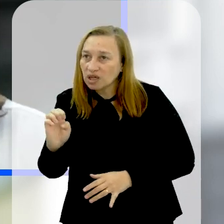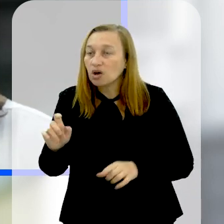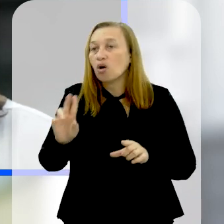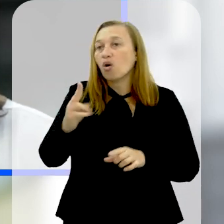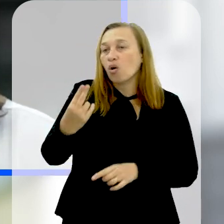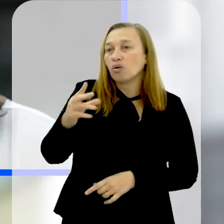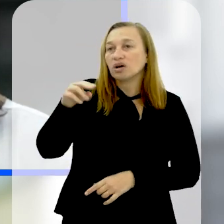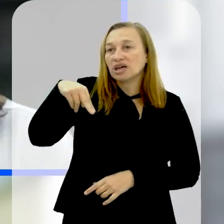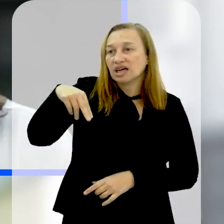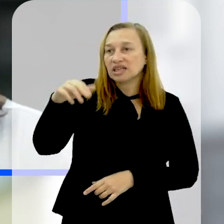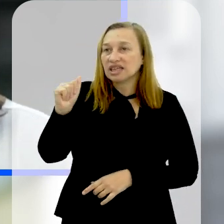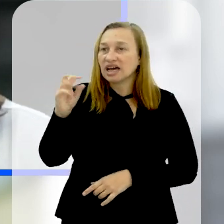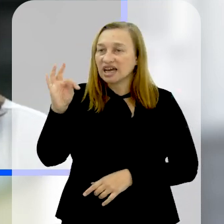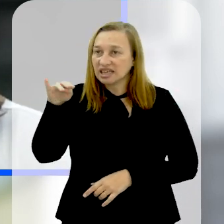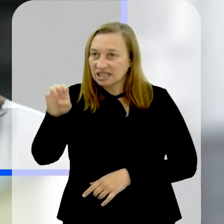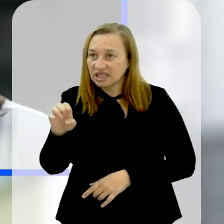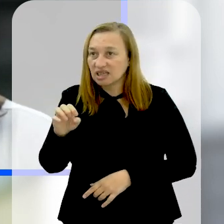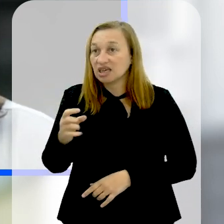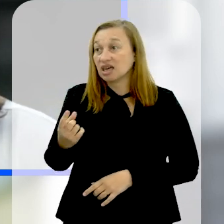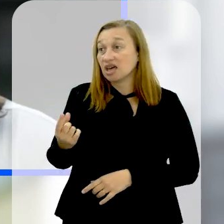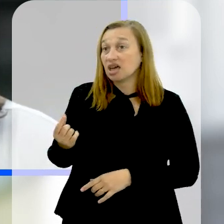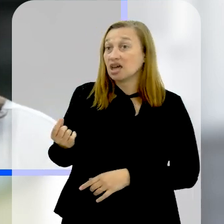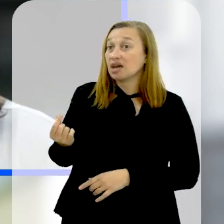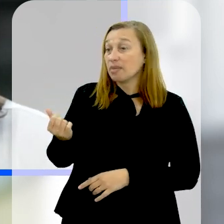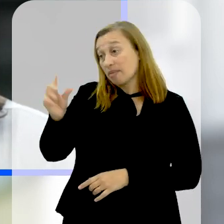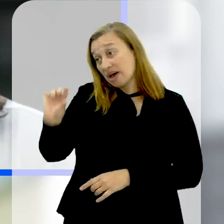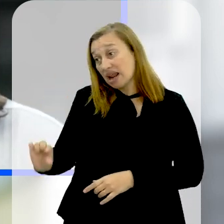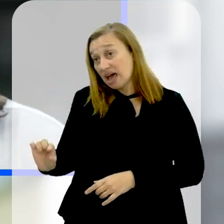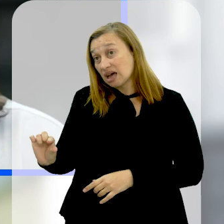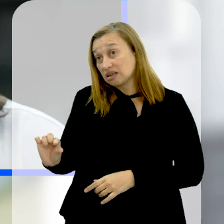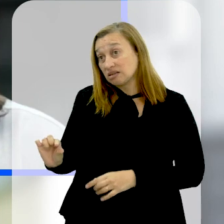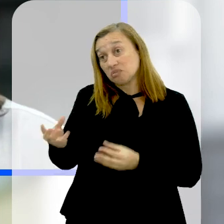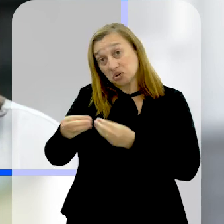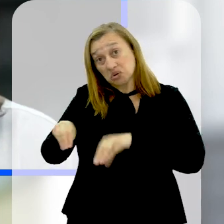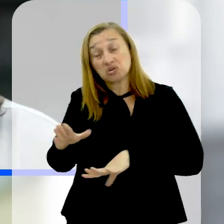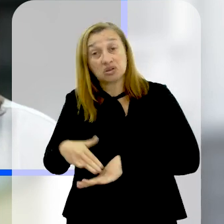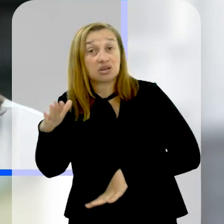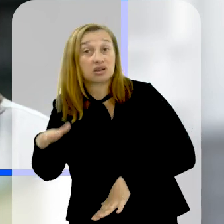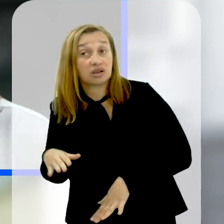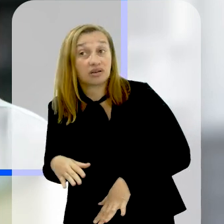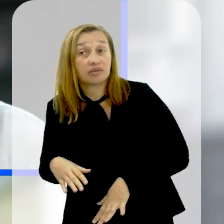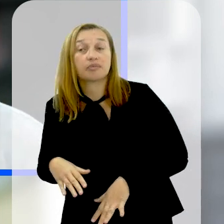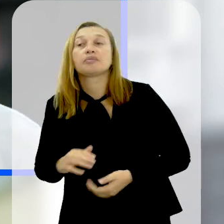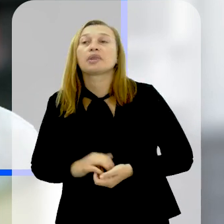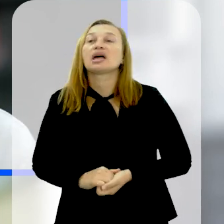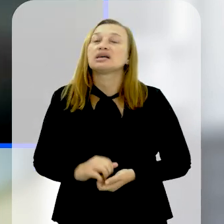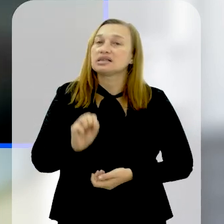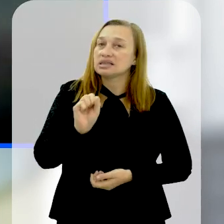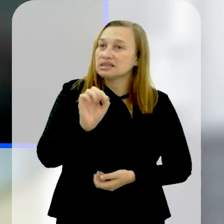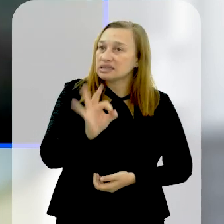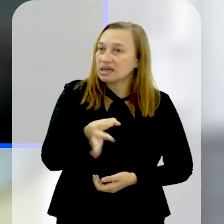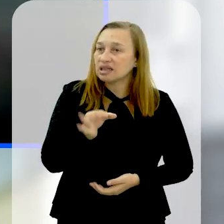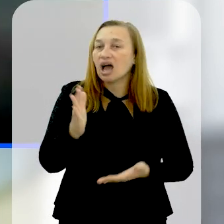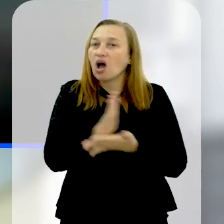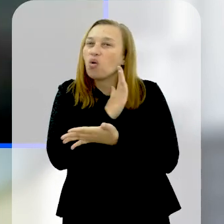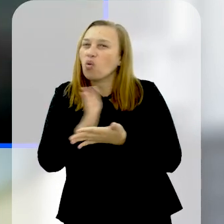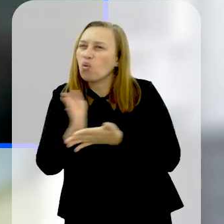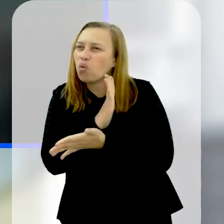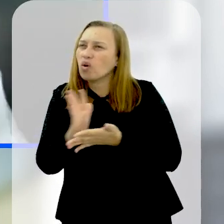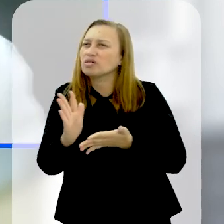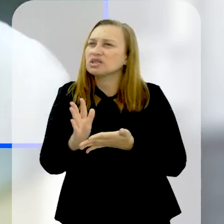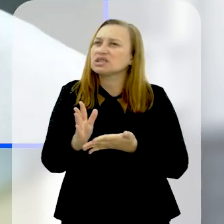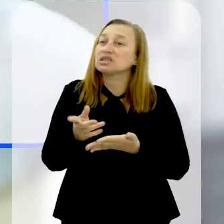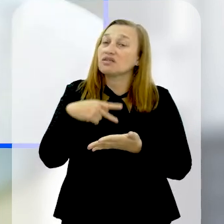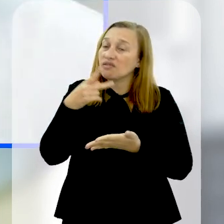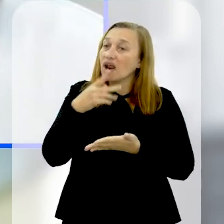fácil, que é barato, que você faz rapidinho e que tem um prejuízo enorme, né? Exatamente.